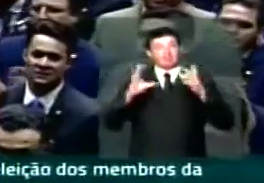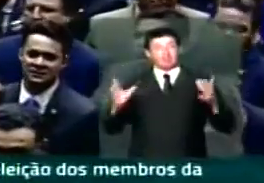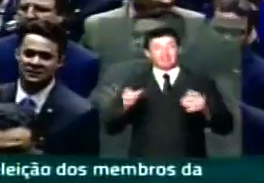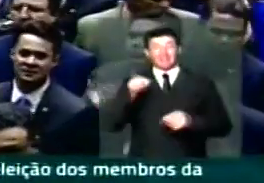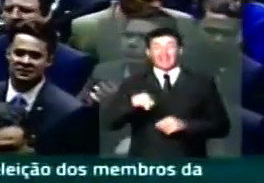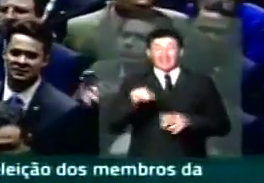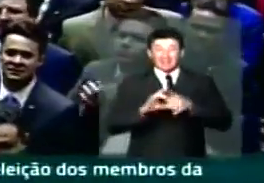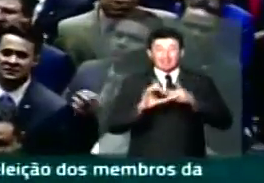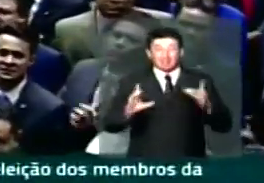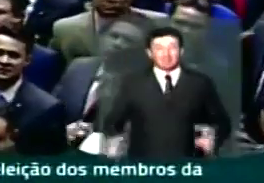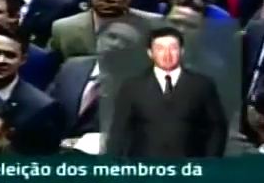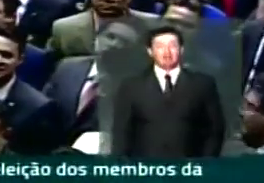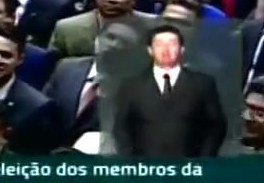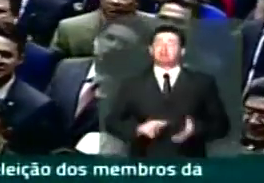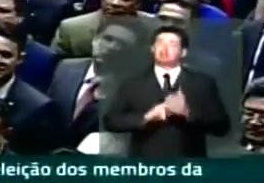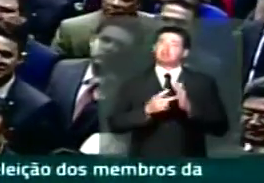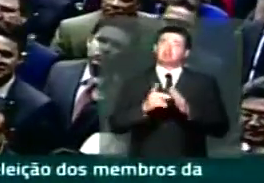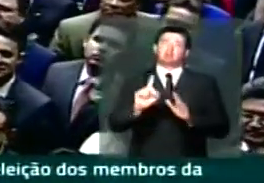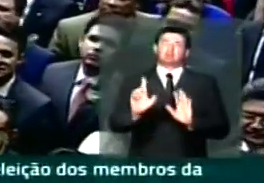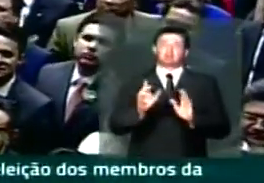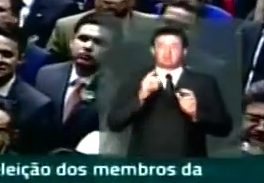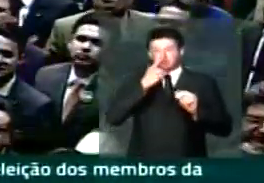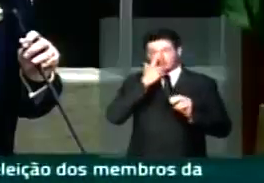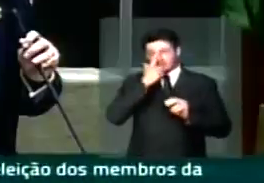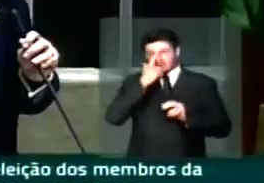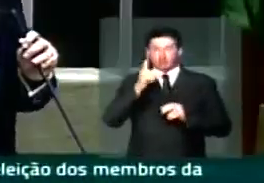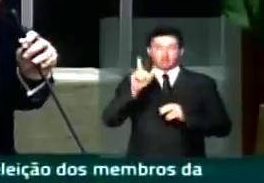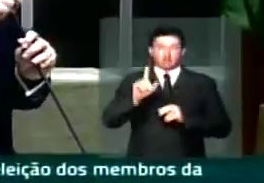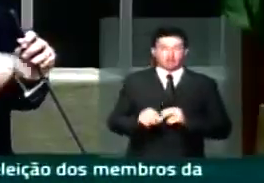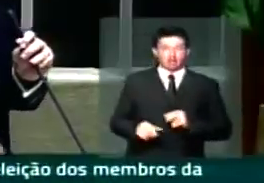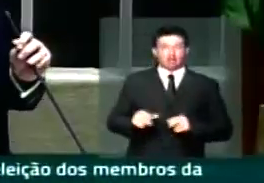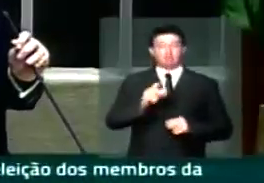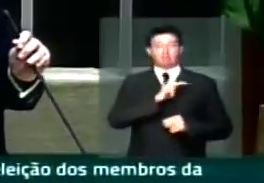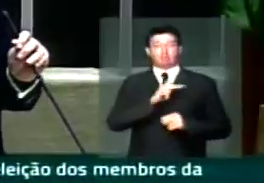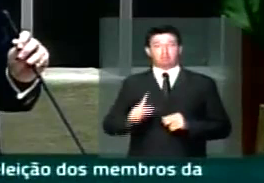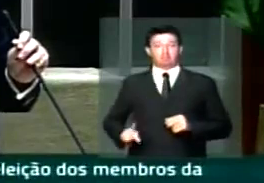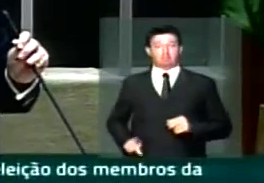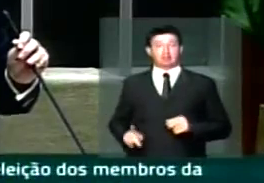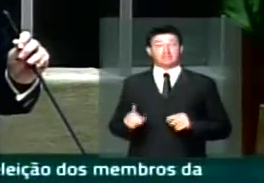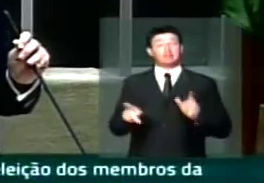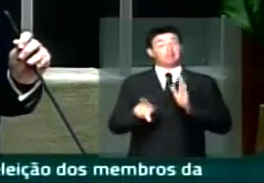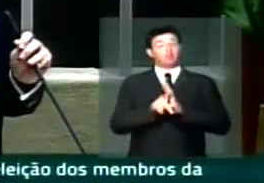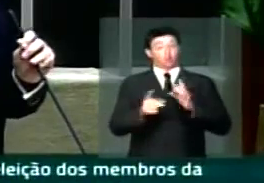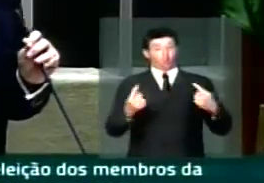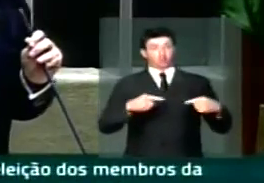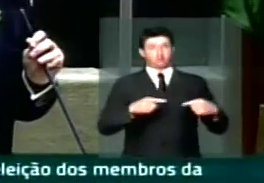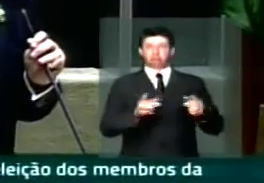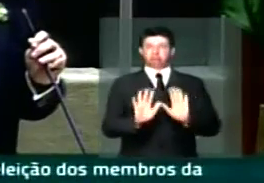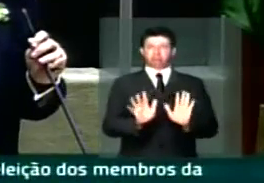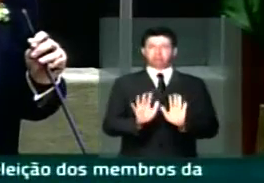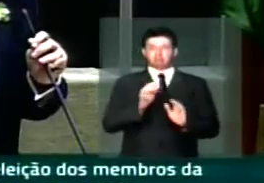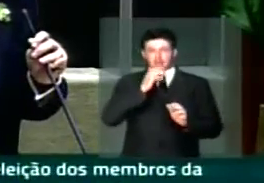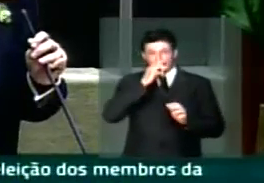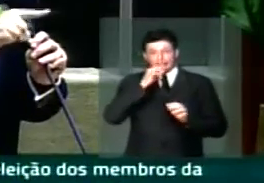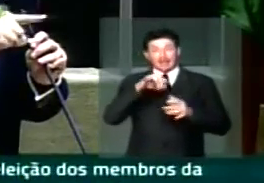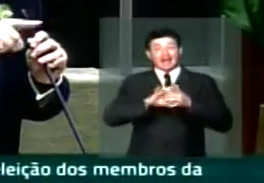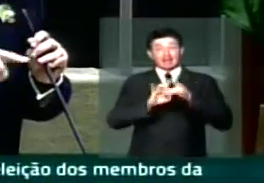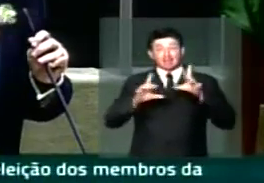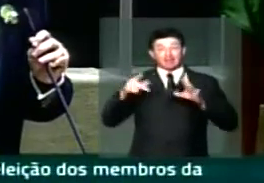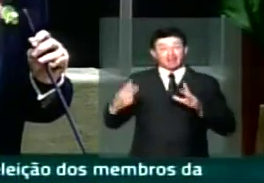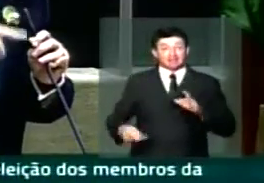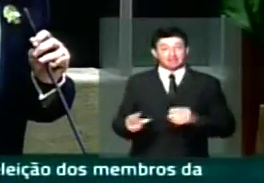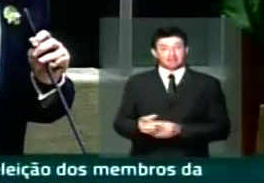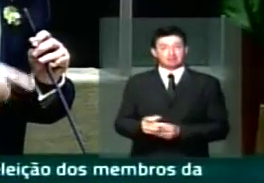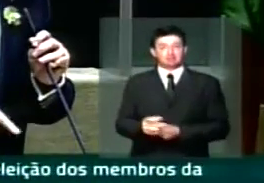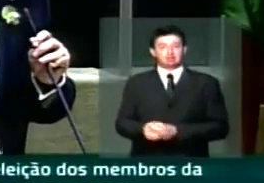Independência essa que não quer dizer que se seja uma presidência de oposição. Independência essa